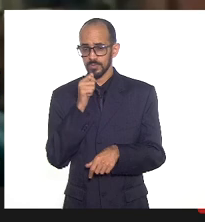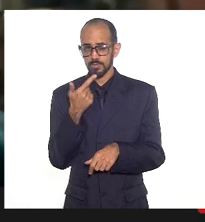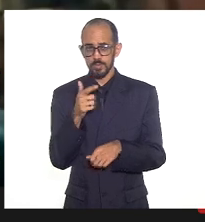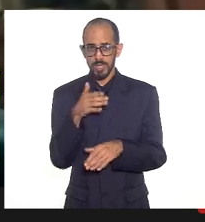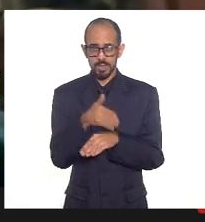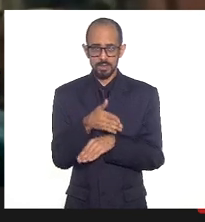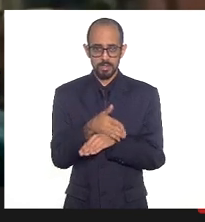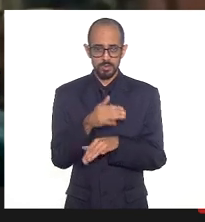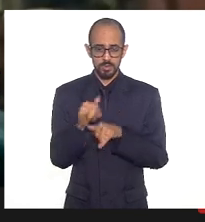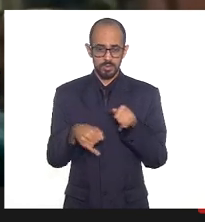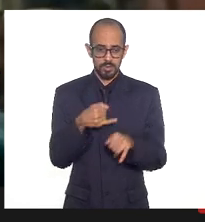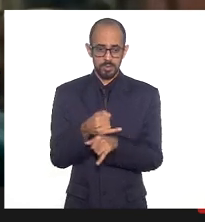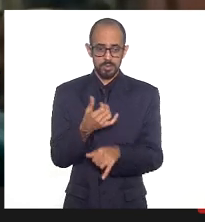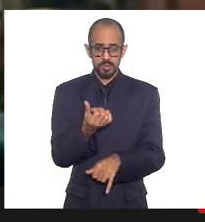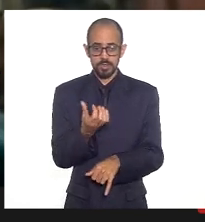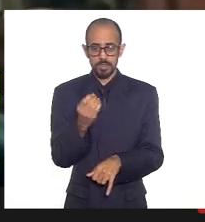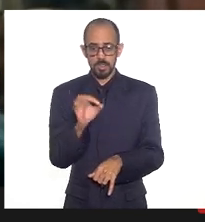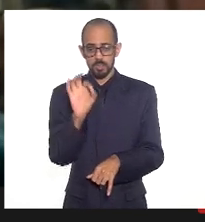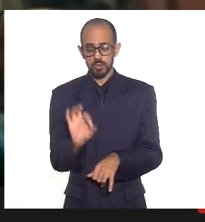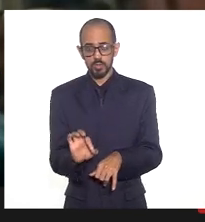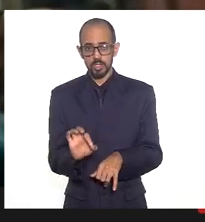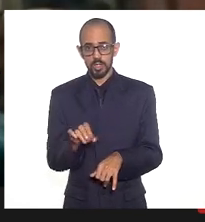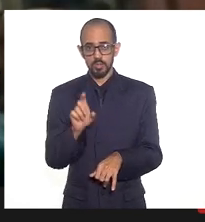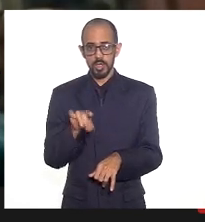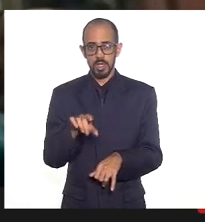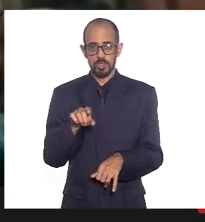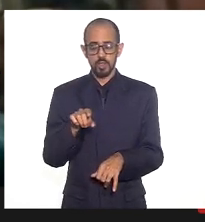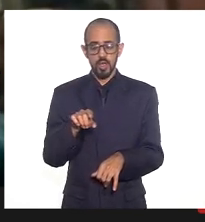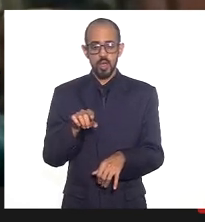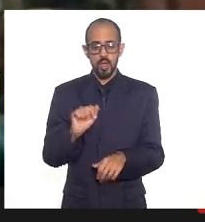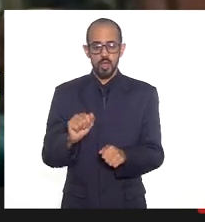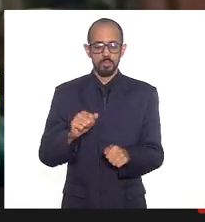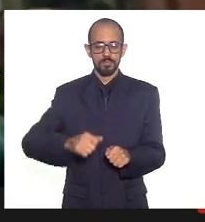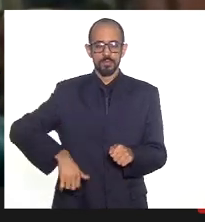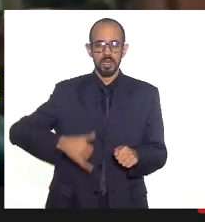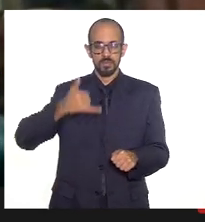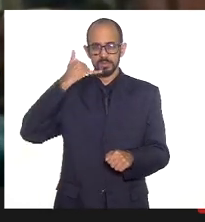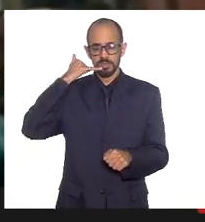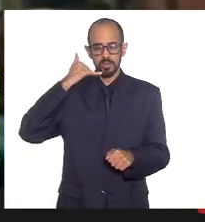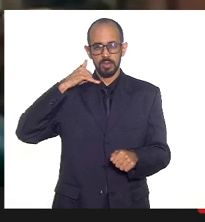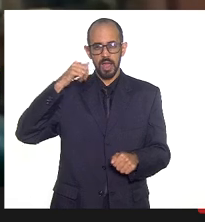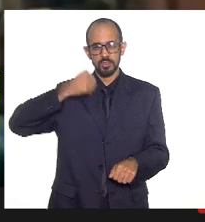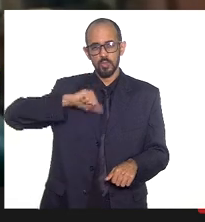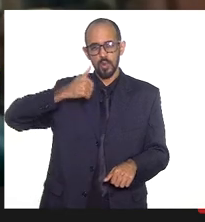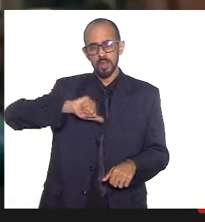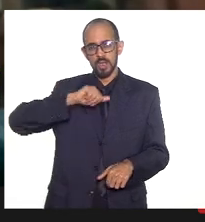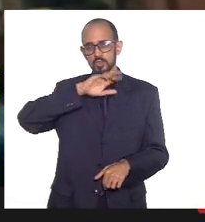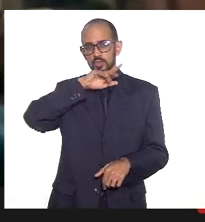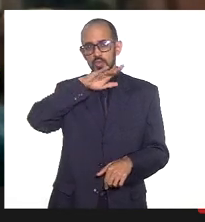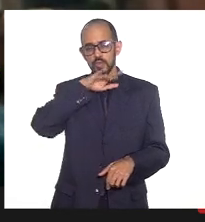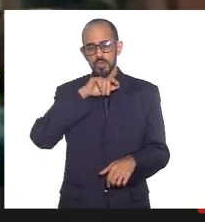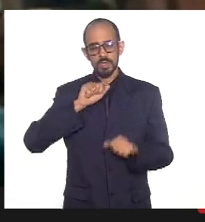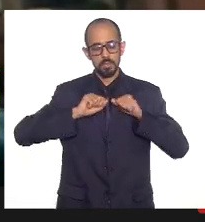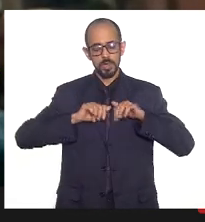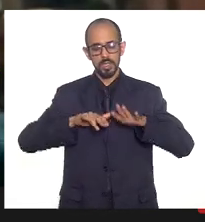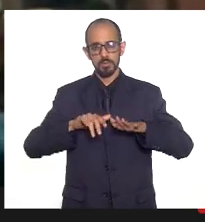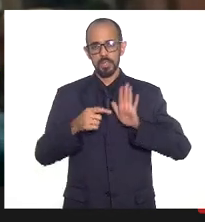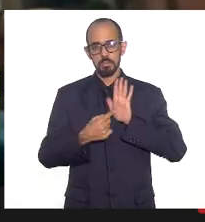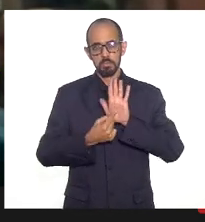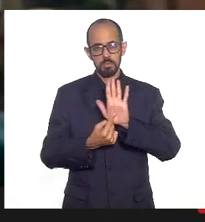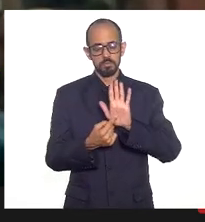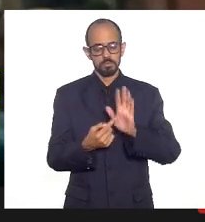60% conectada com planos móveis de baixíssima qualidade, que não permitem, a pandemia mostrou o quanto